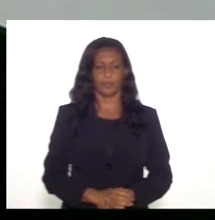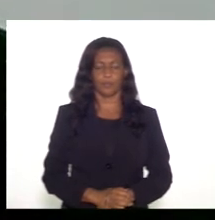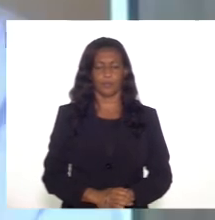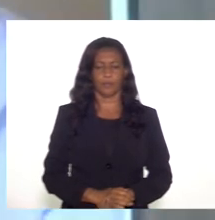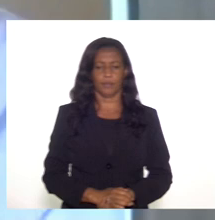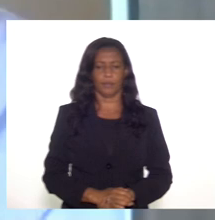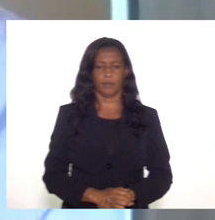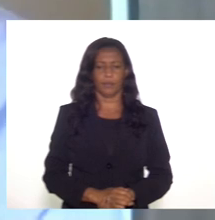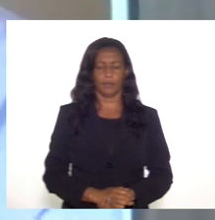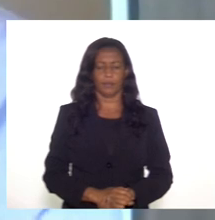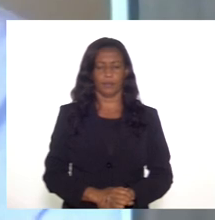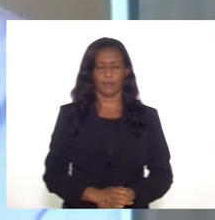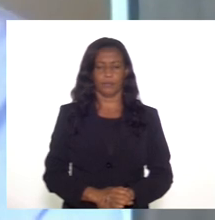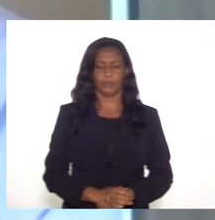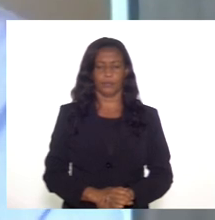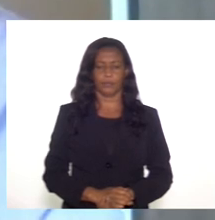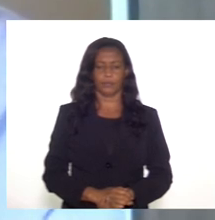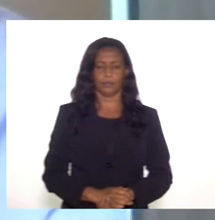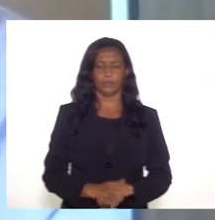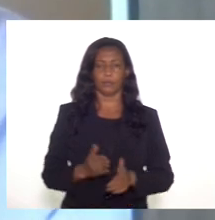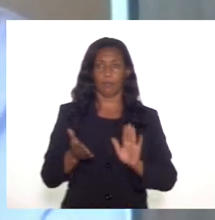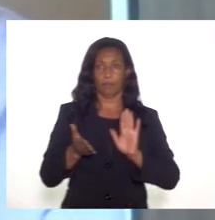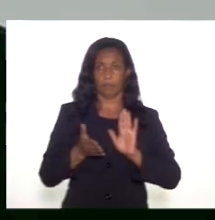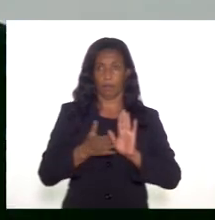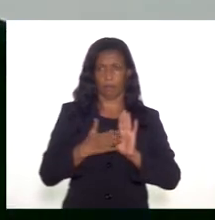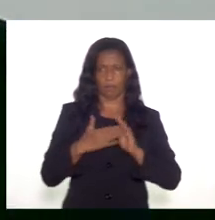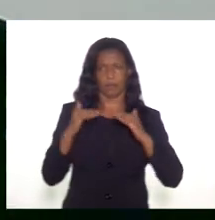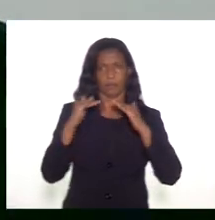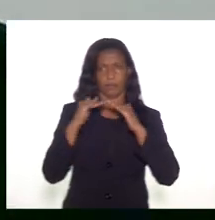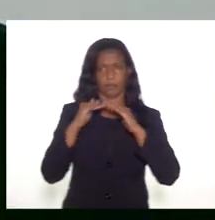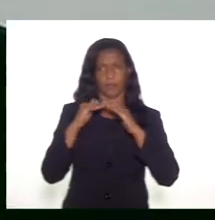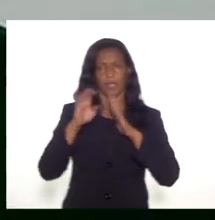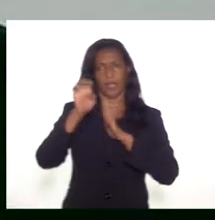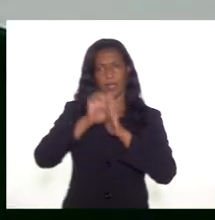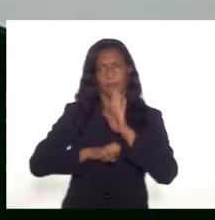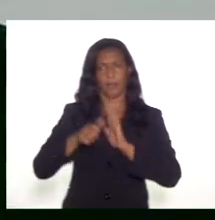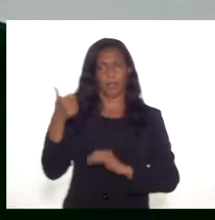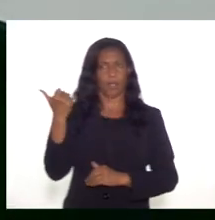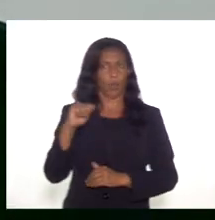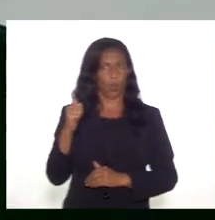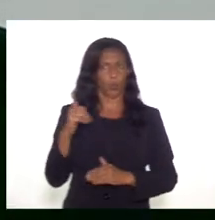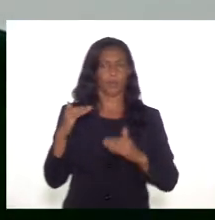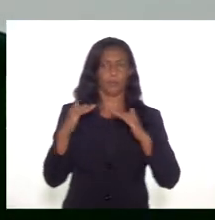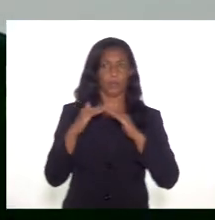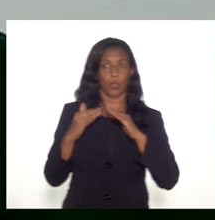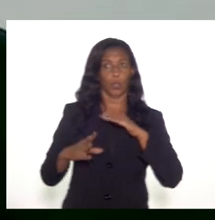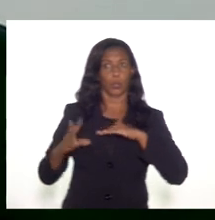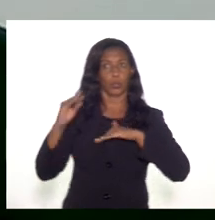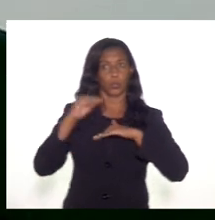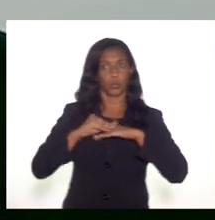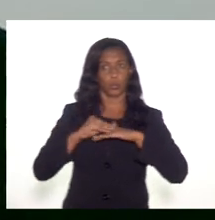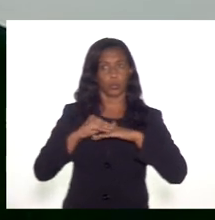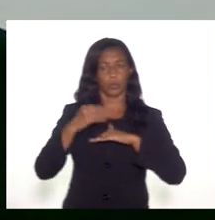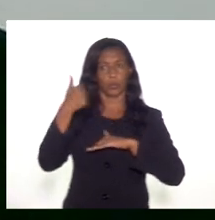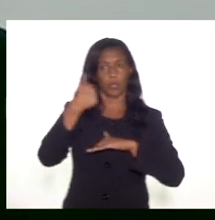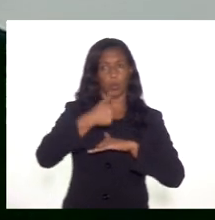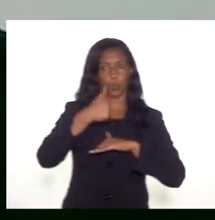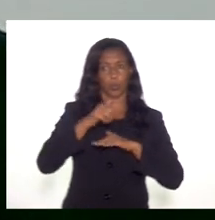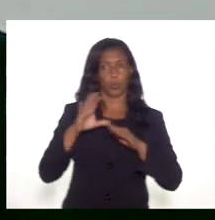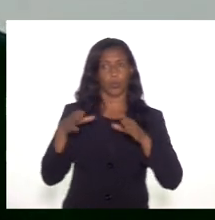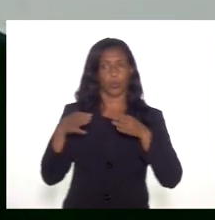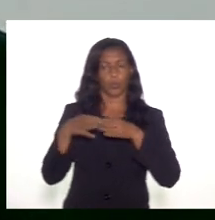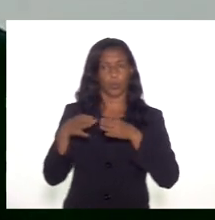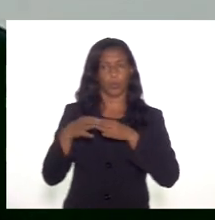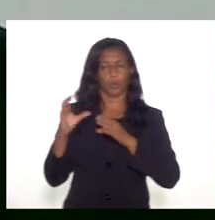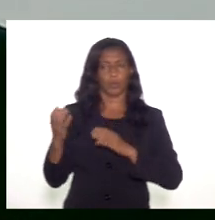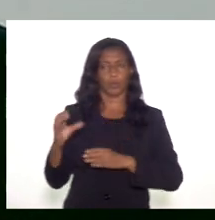Obrigada, deputado. O parecer, senhora presidente, é favorável a emenda 11, favorável com sub-emenda aglutinativa emenda 1 da Comissão de Ciência